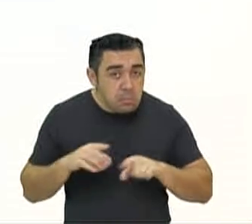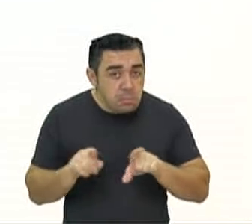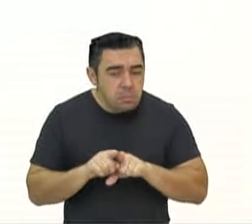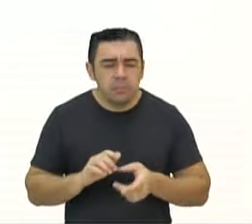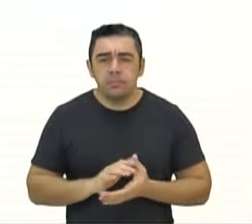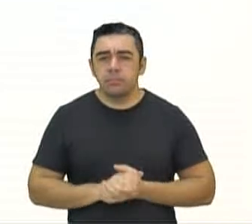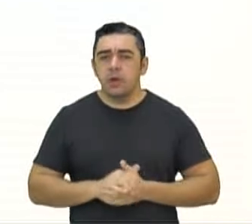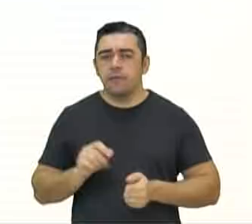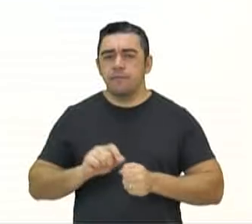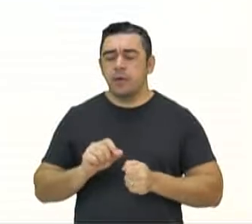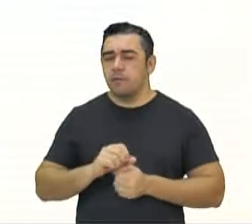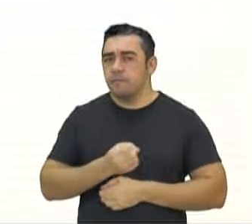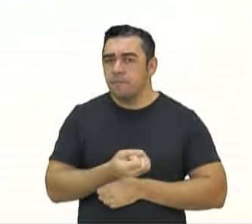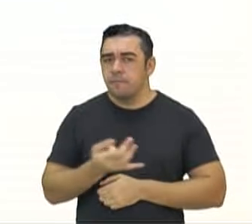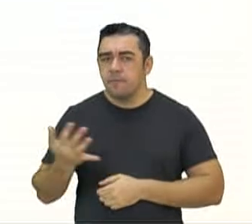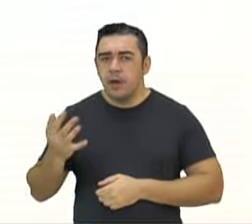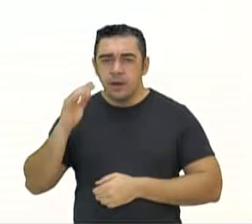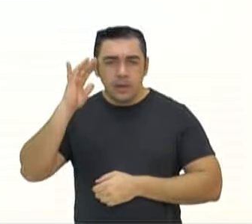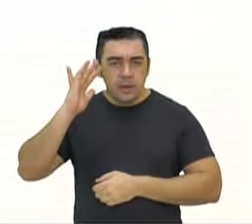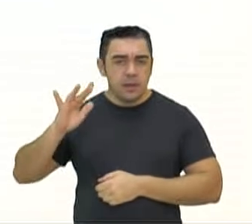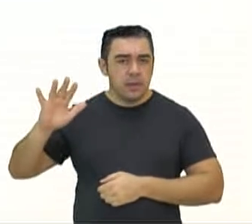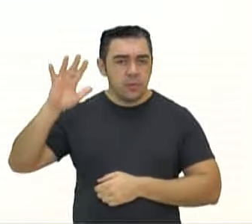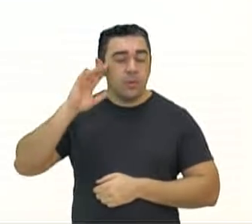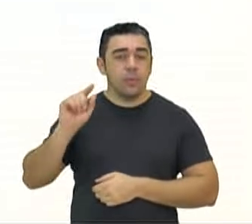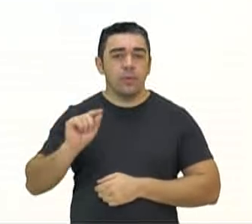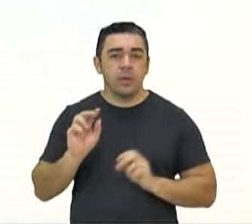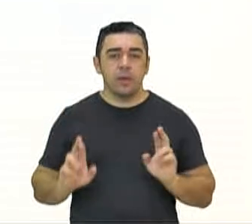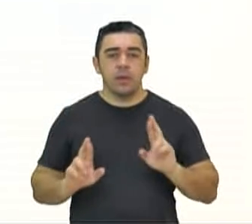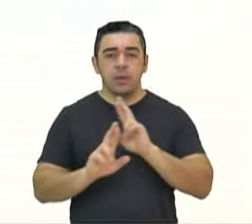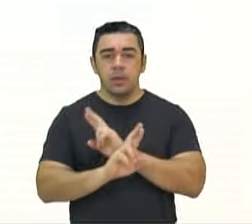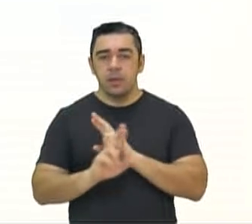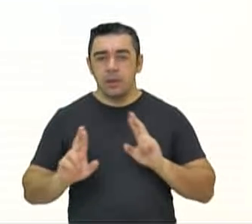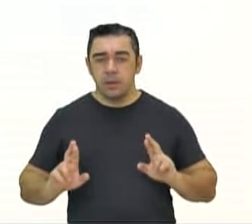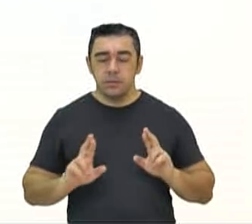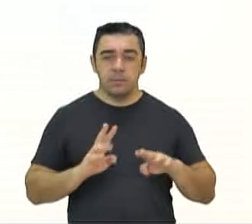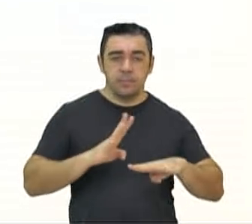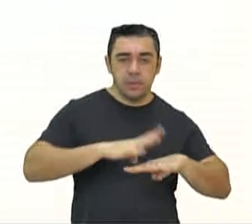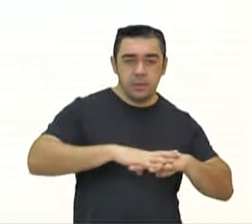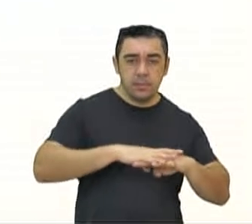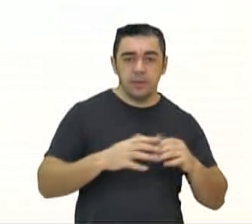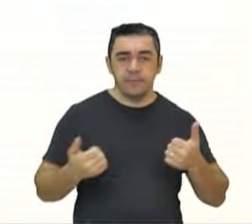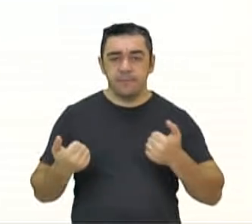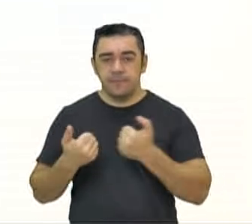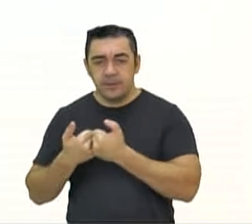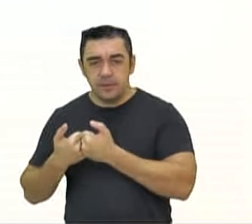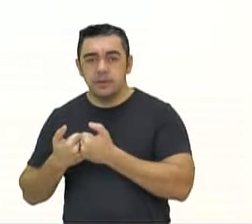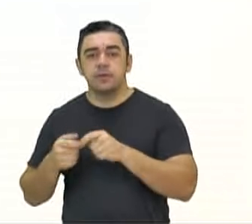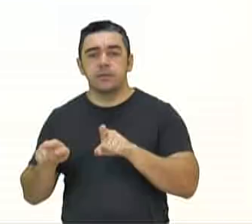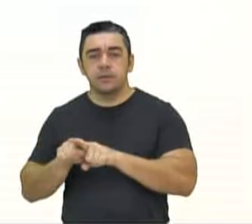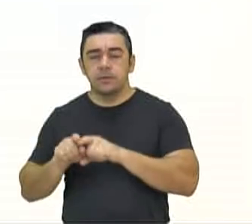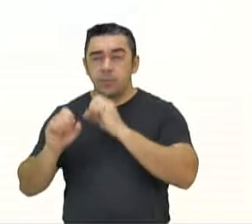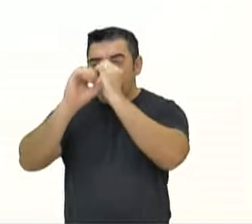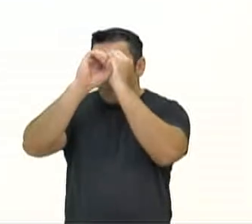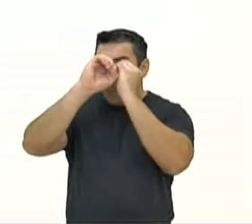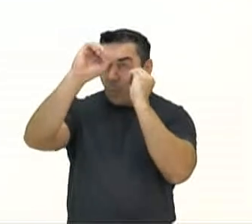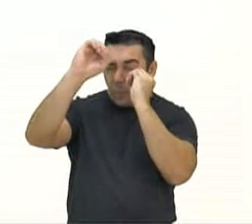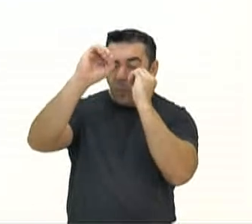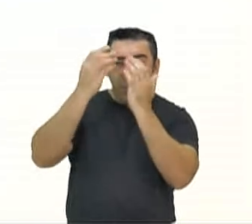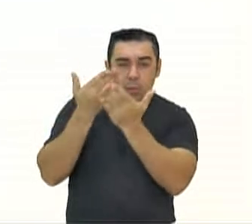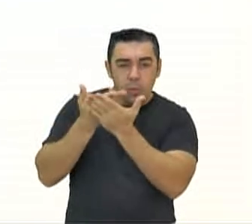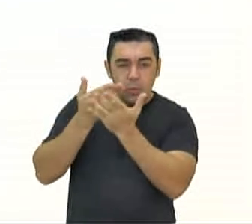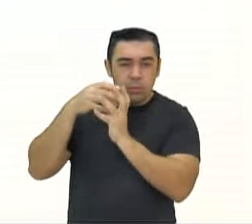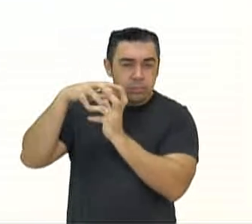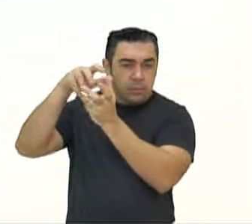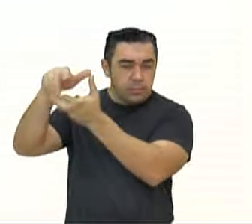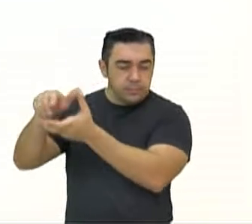Desenvolveu várias teorias que relacionaram a matemática, a física e a astronomia. Formou-se